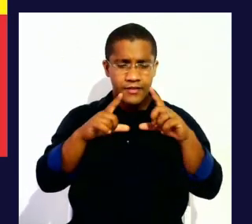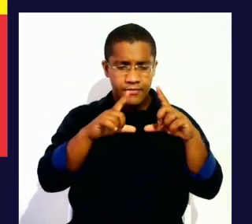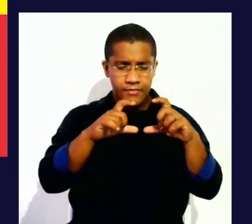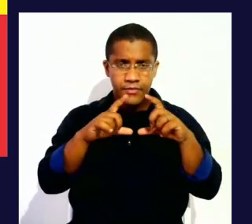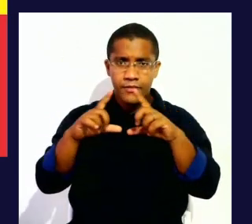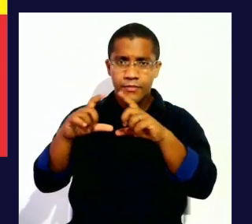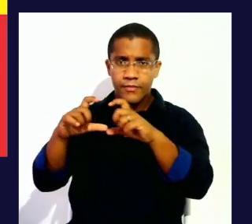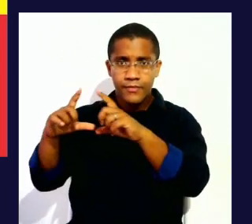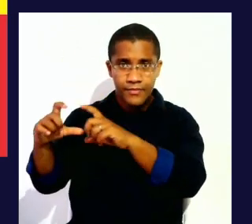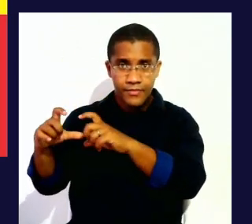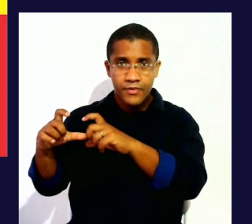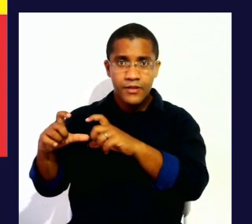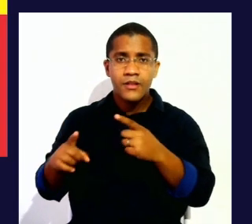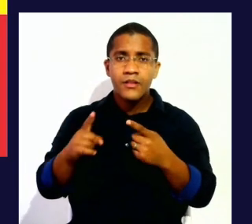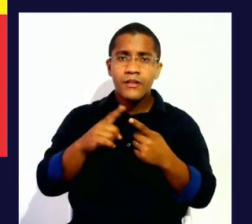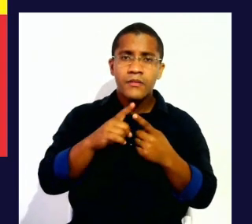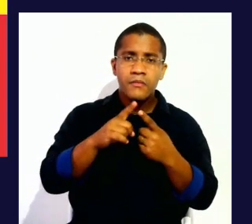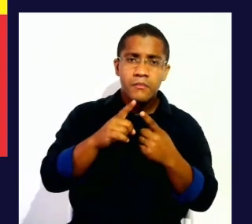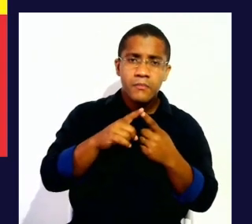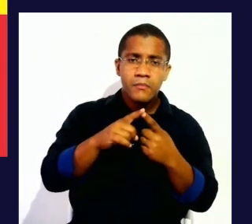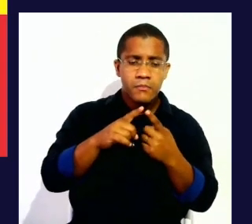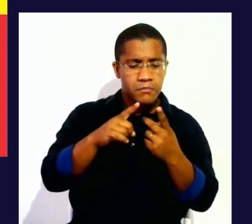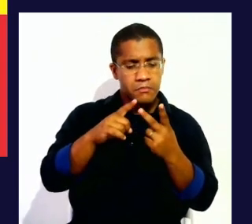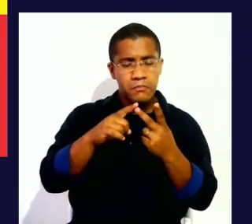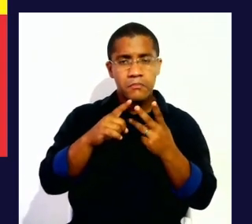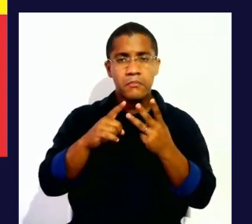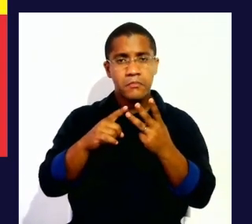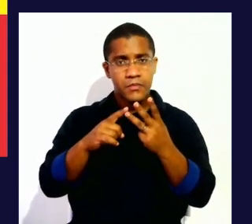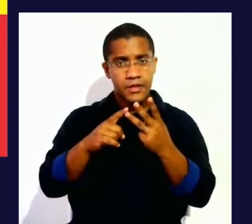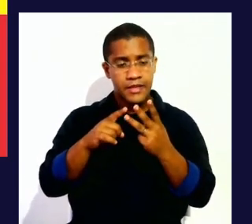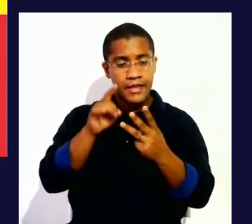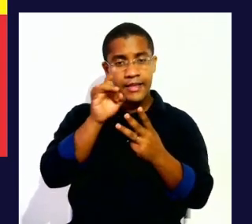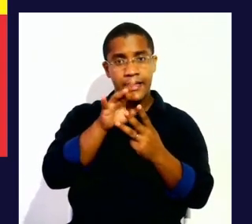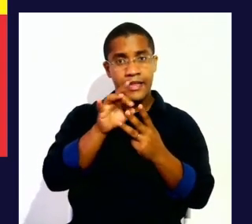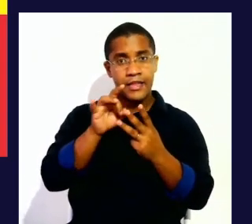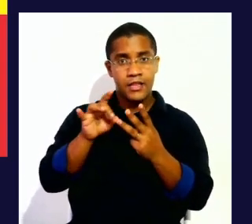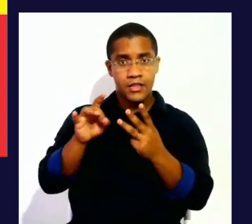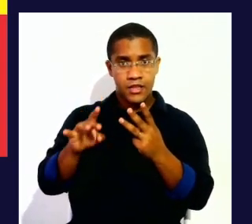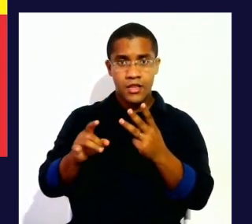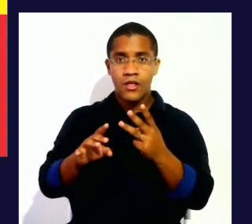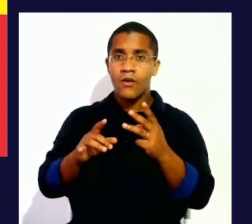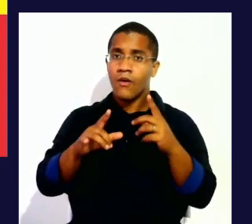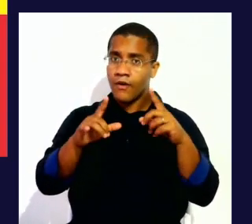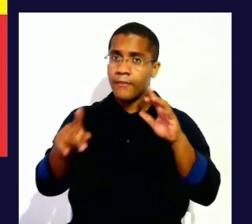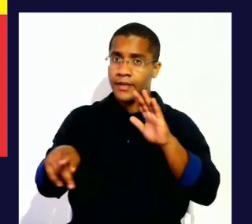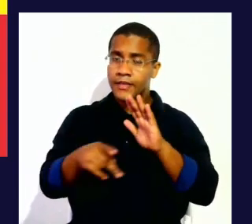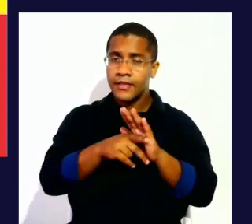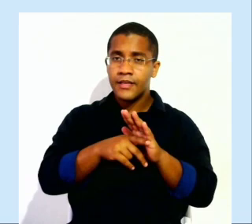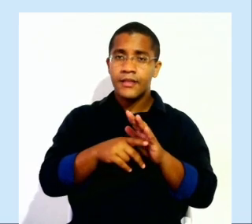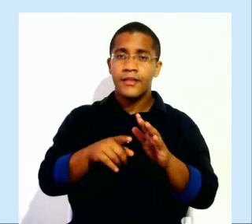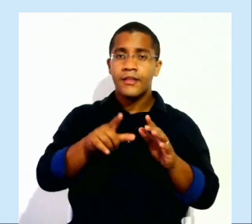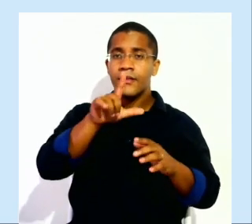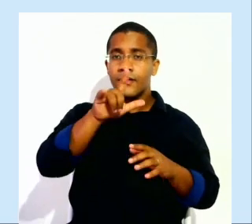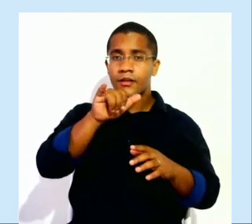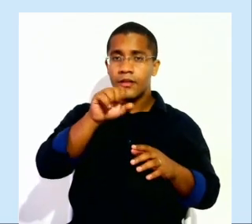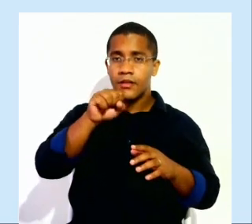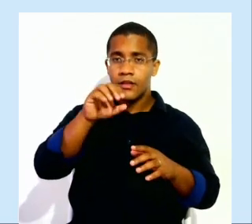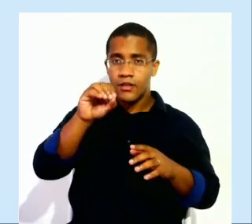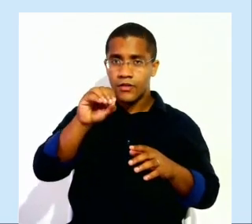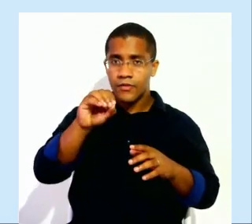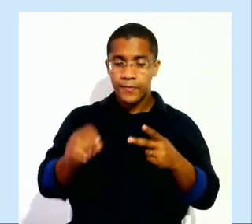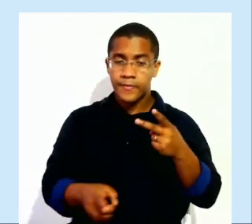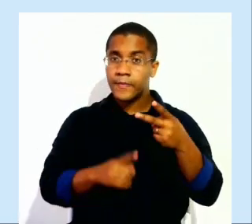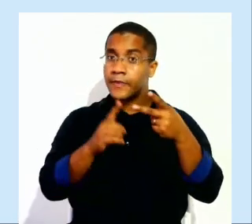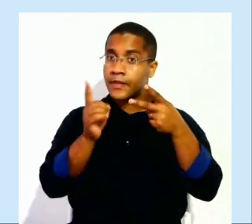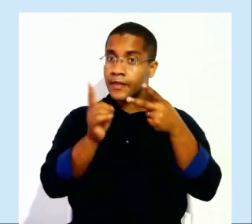algumas imagens do tecido muscular liso, de alguns órgãos e do sistema excretor. Bora voltar lá para a telinha